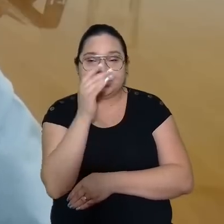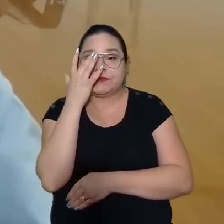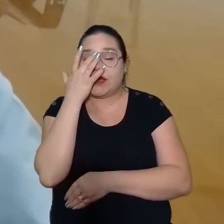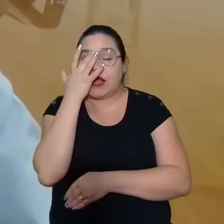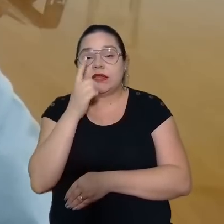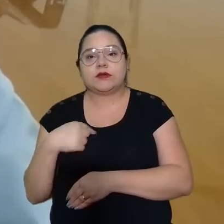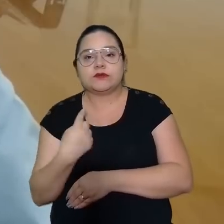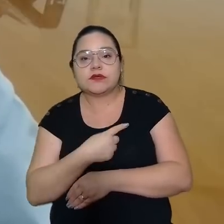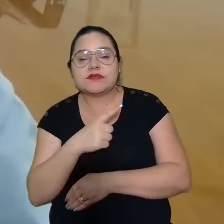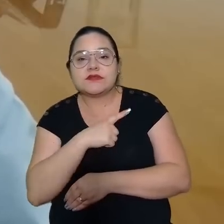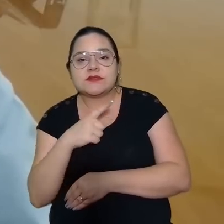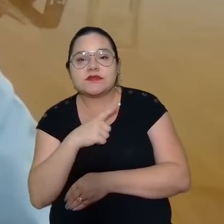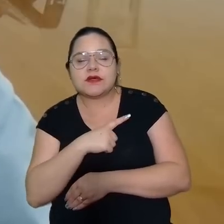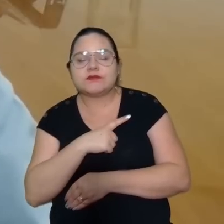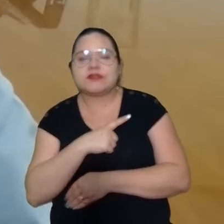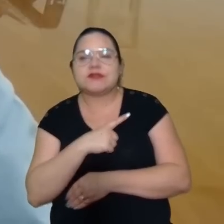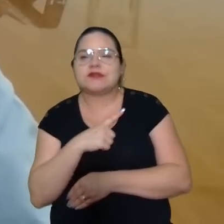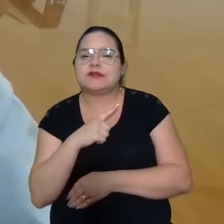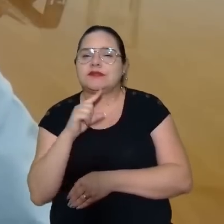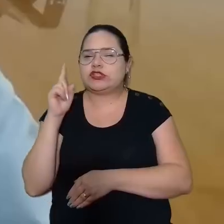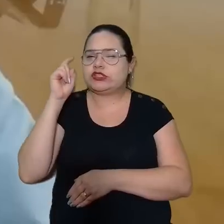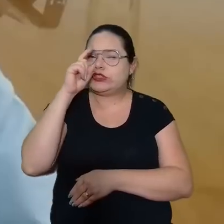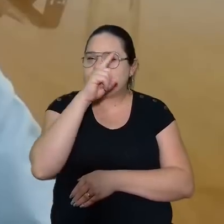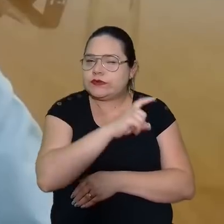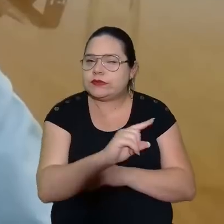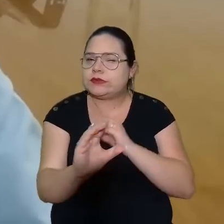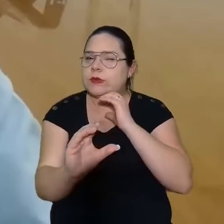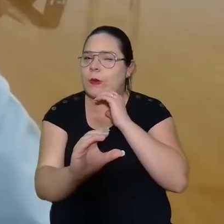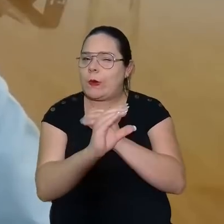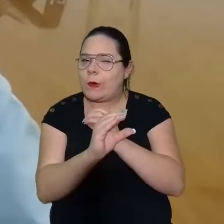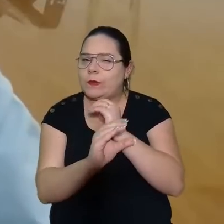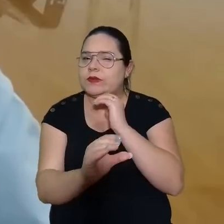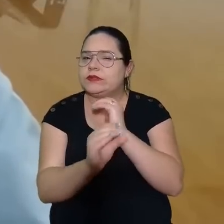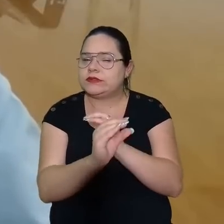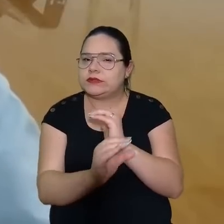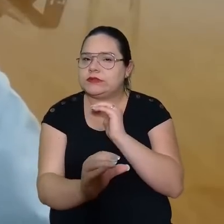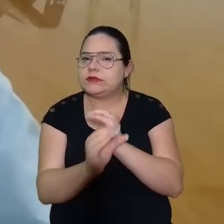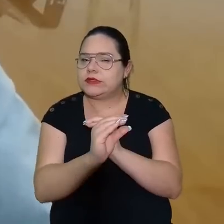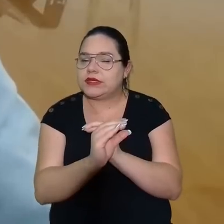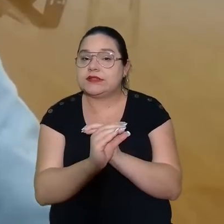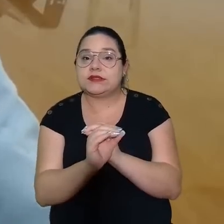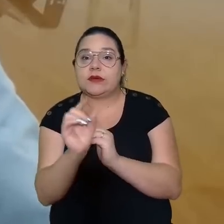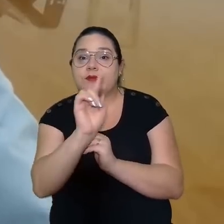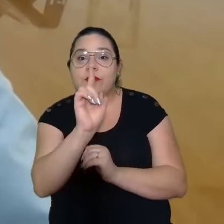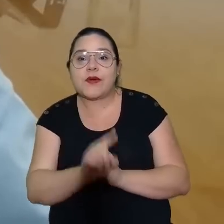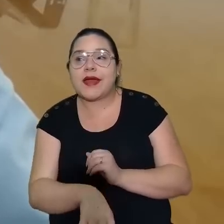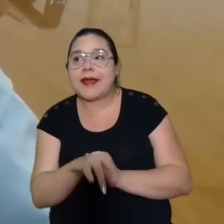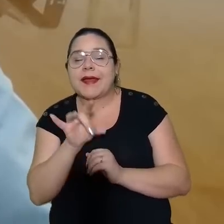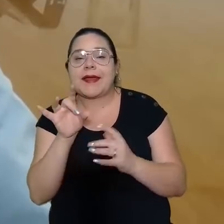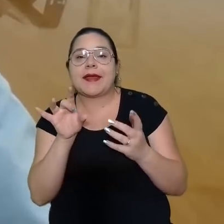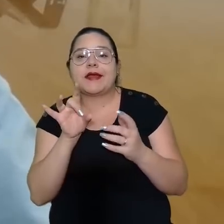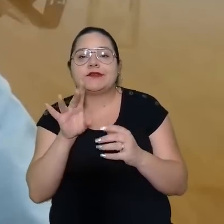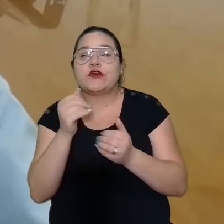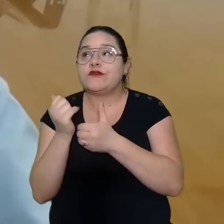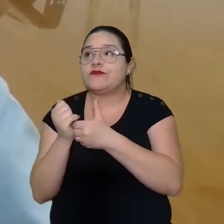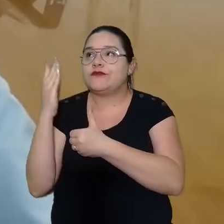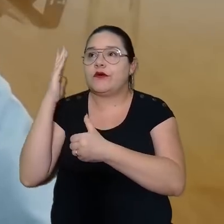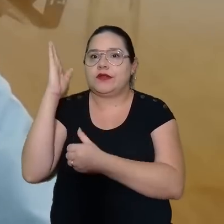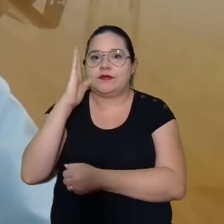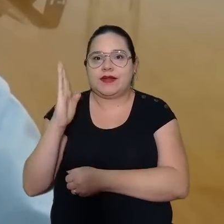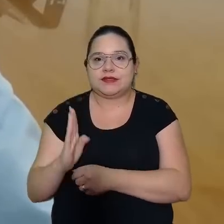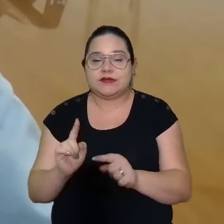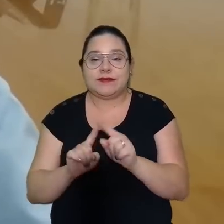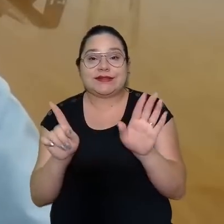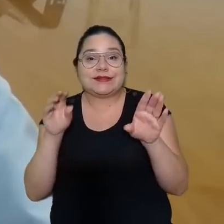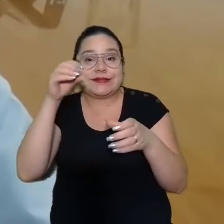temos essa dificuldade de comunicação, infelizmente, não só nos no exterior, mas até dentro do próprio país,